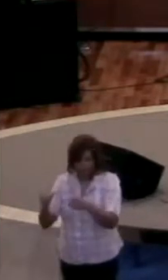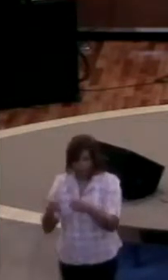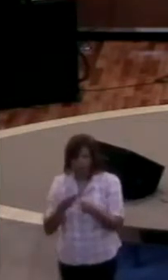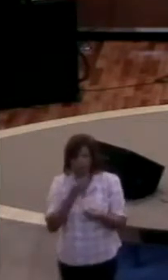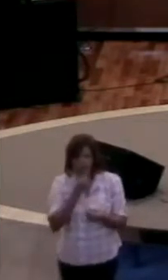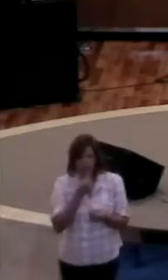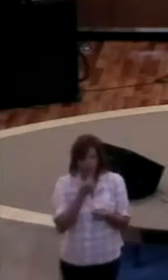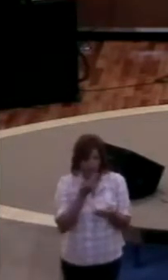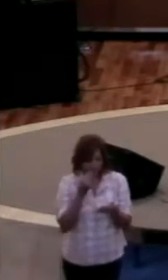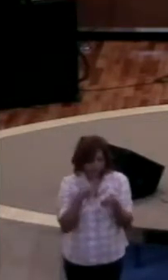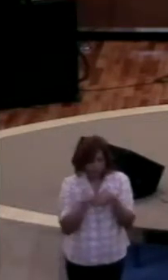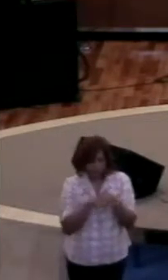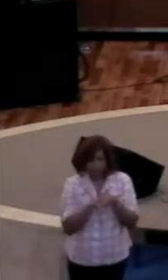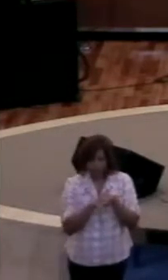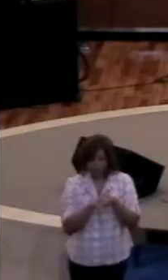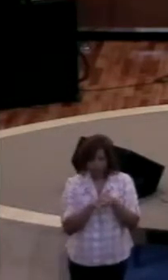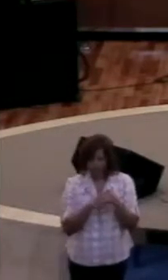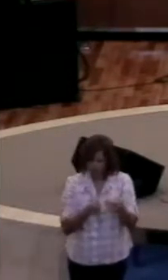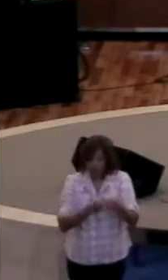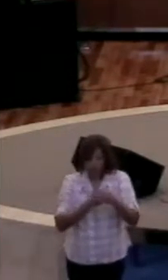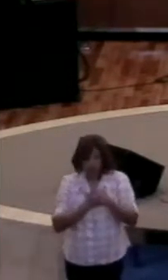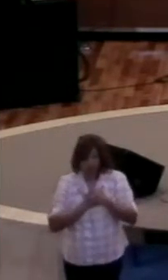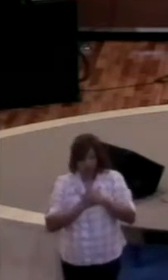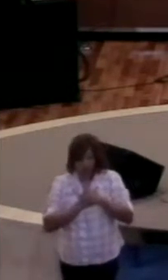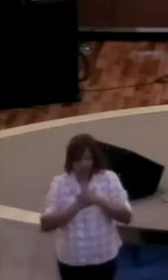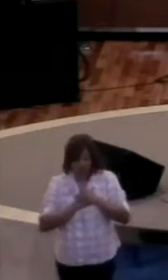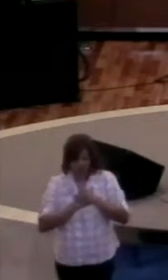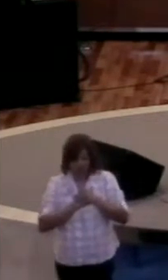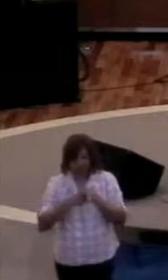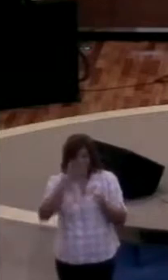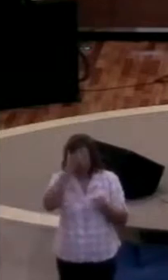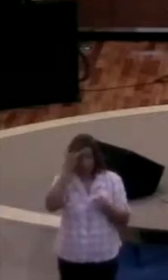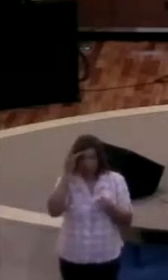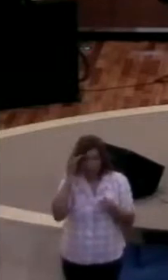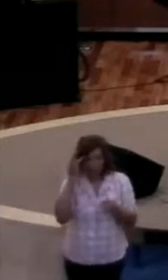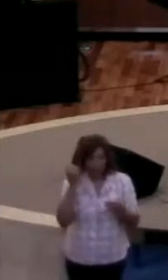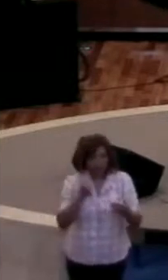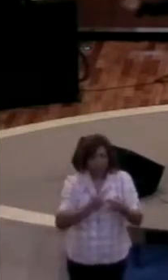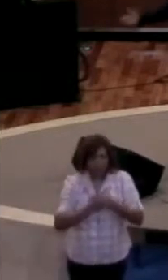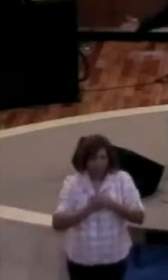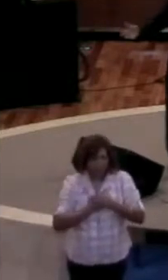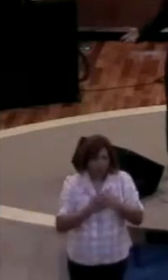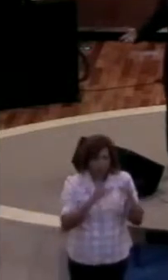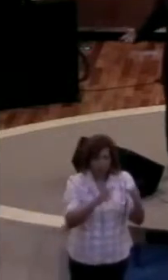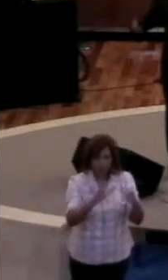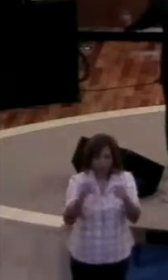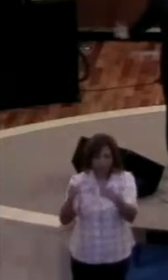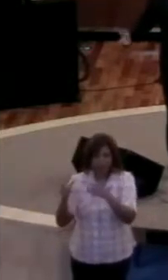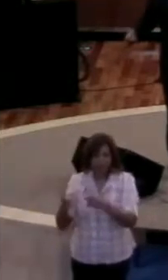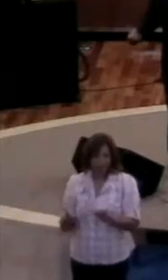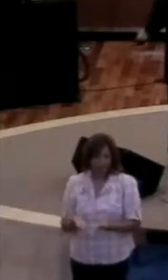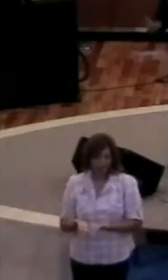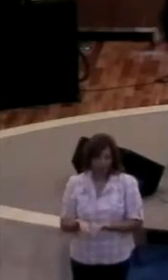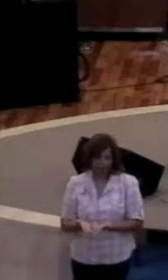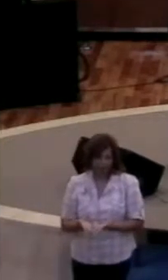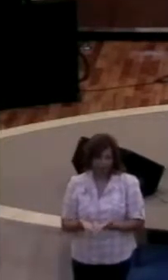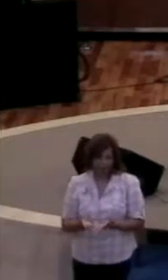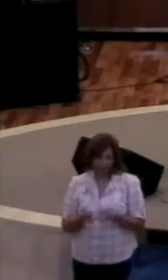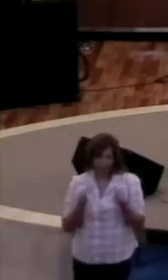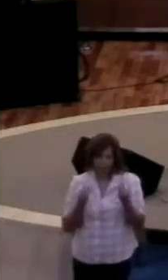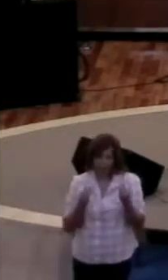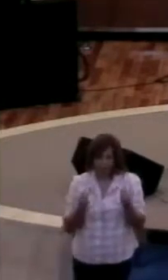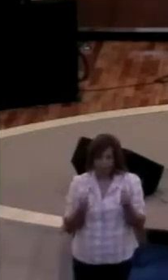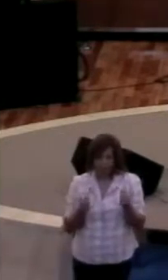ele sabia. Onde estavam essas pessoas que nem Jezabel sabia onde estava, que nem os profetas de Baal sabiam